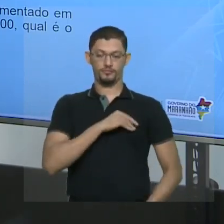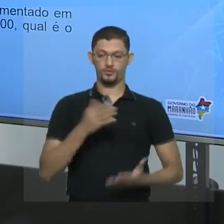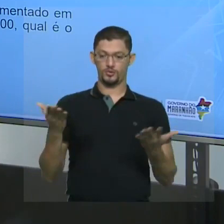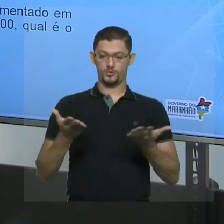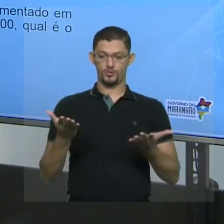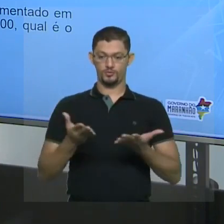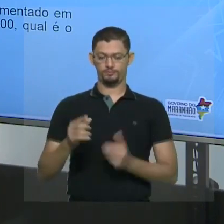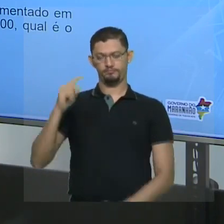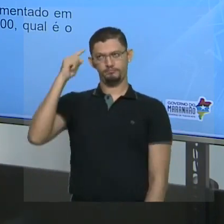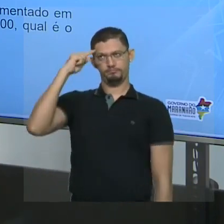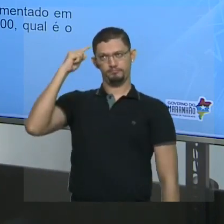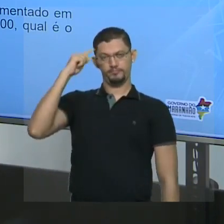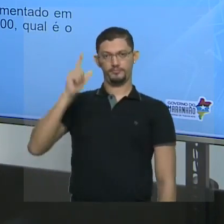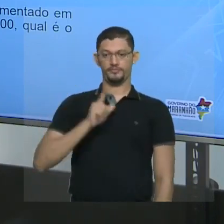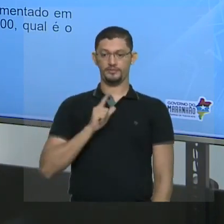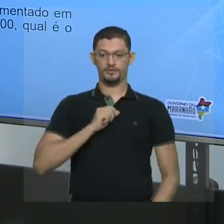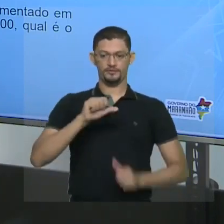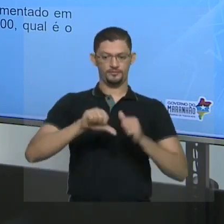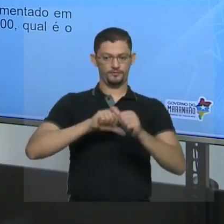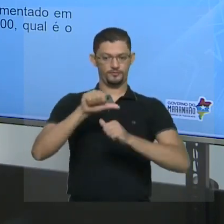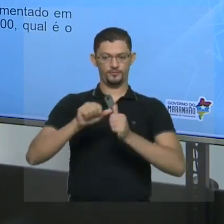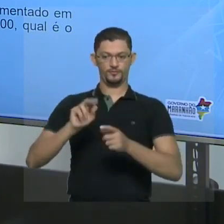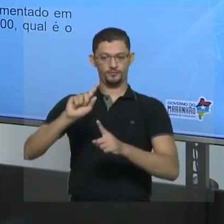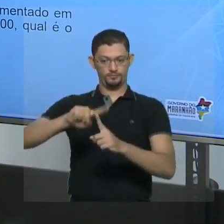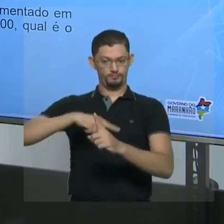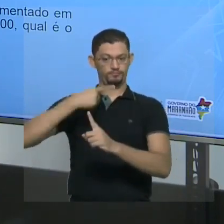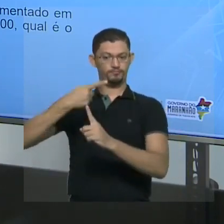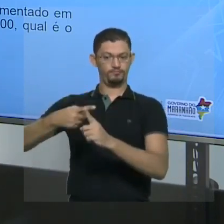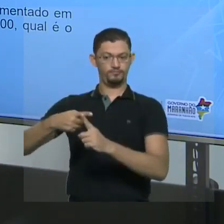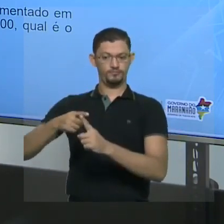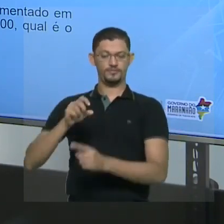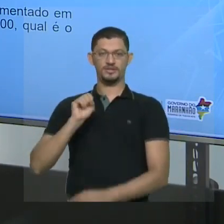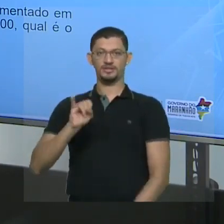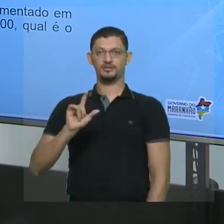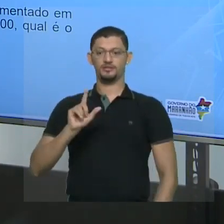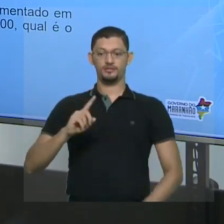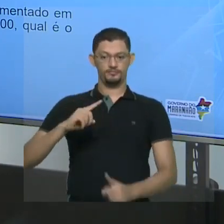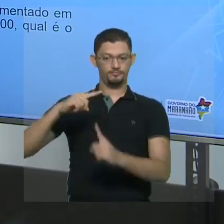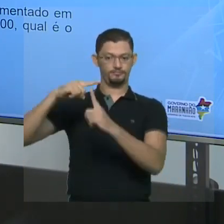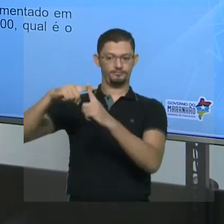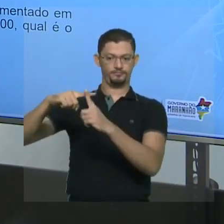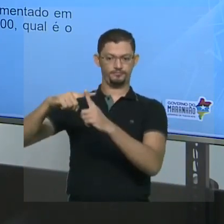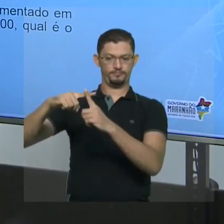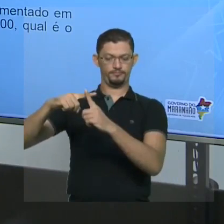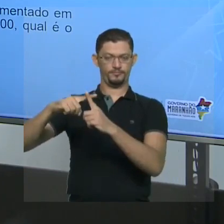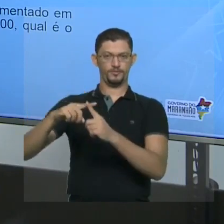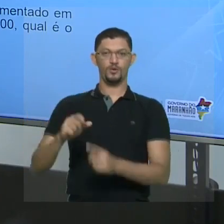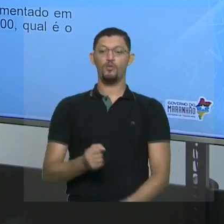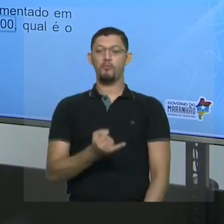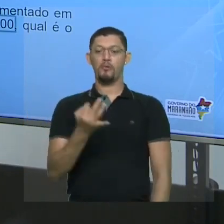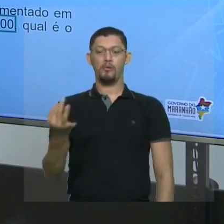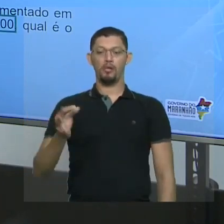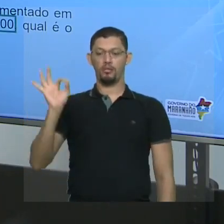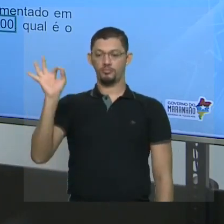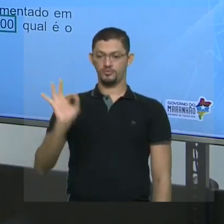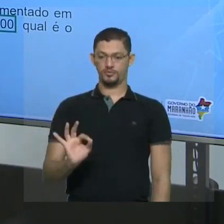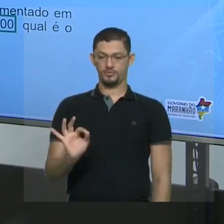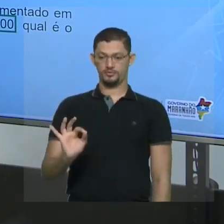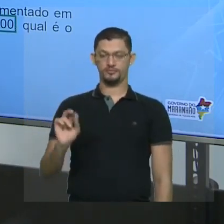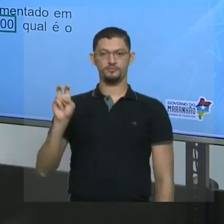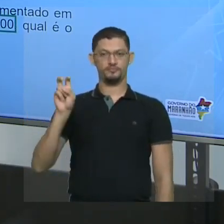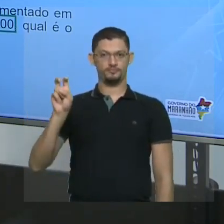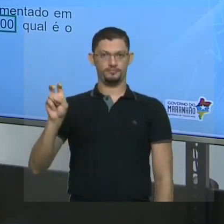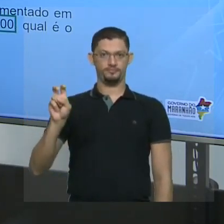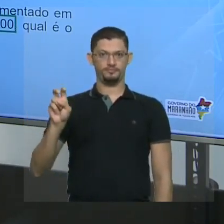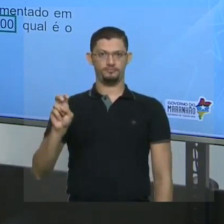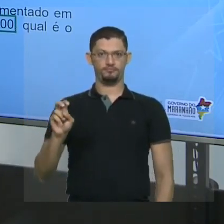Então, pensa bem, houve um aumento. Se é um aumento, é mais. De quantos por cento? 5%.